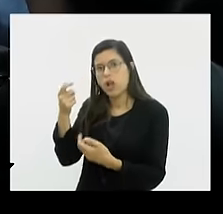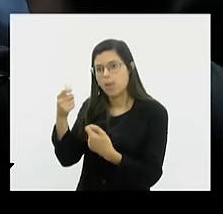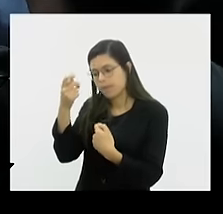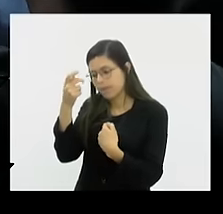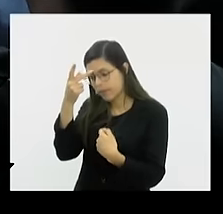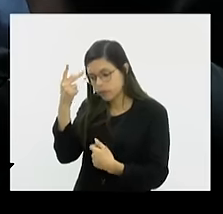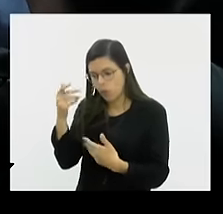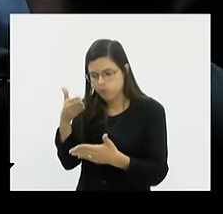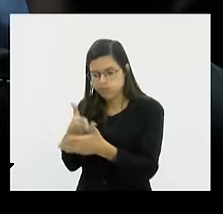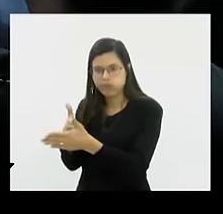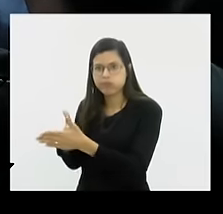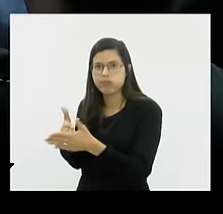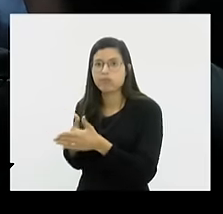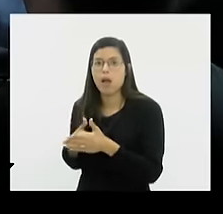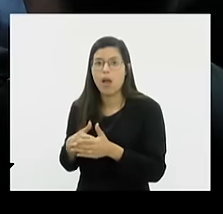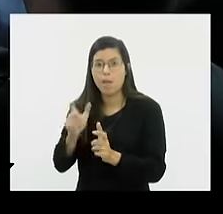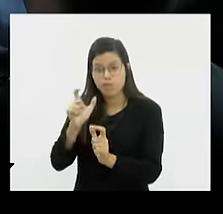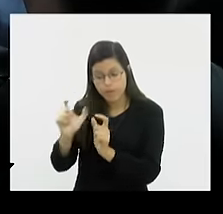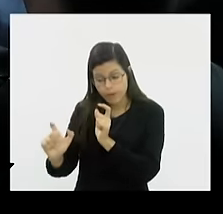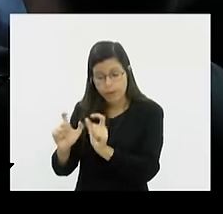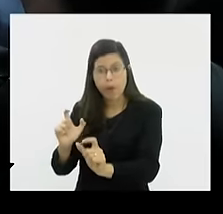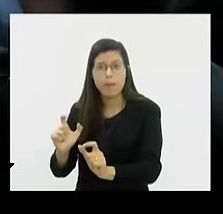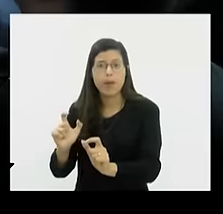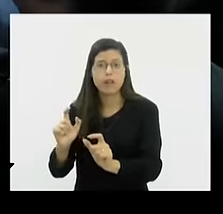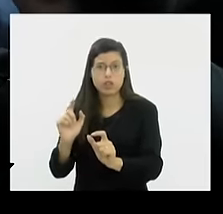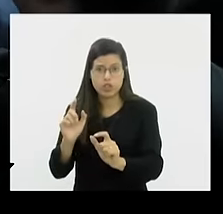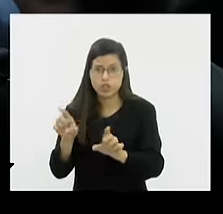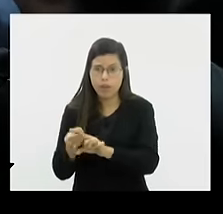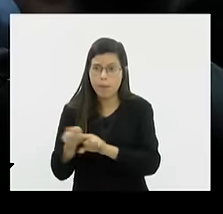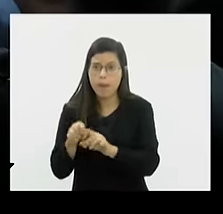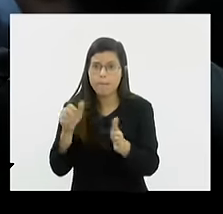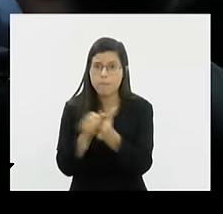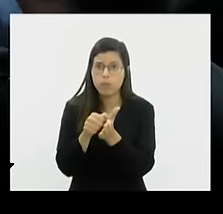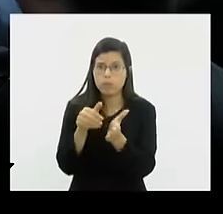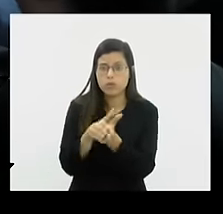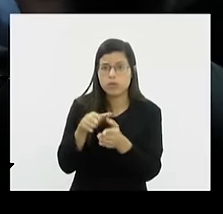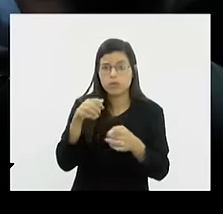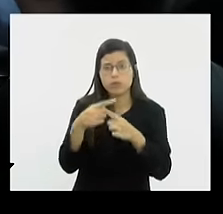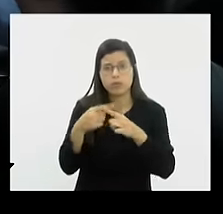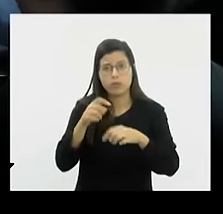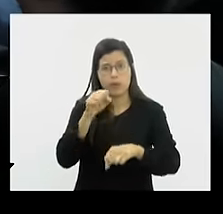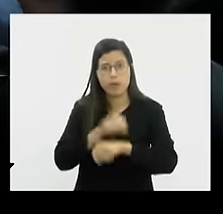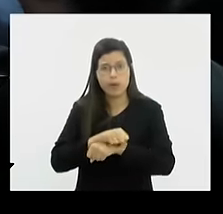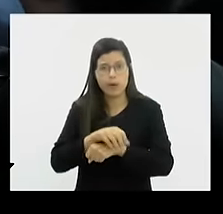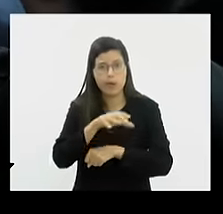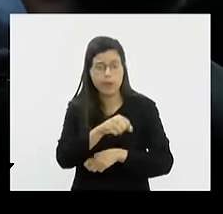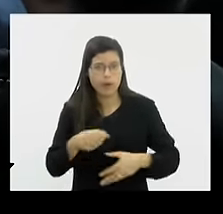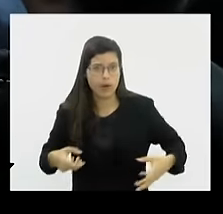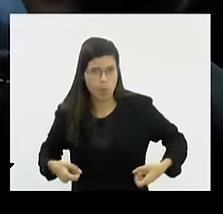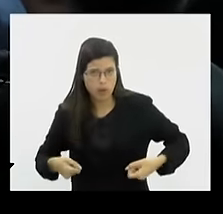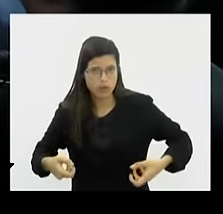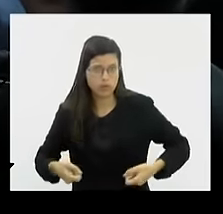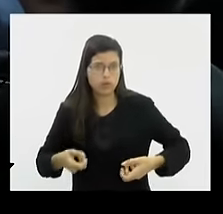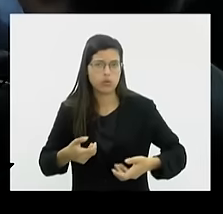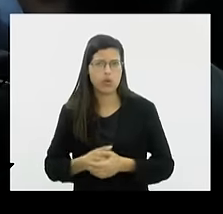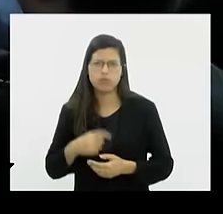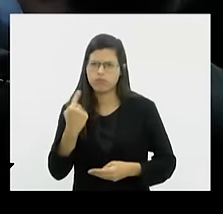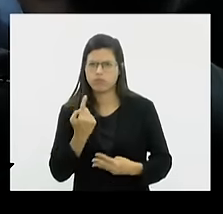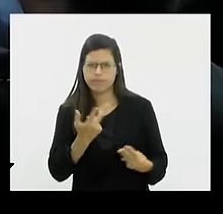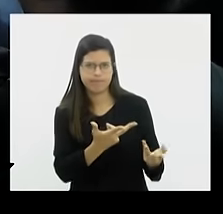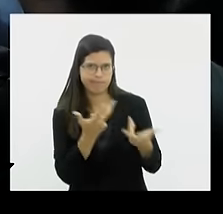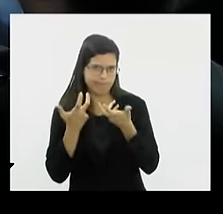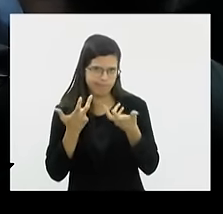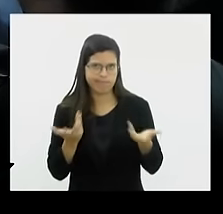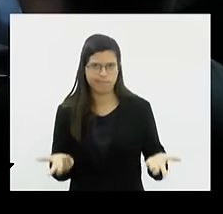agressividade. Agredido verbalmente, ainda foi multado porque ele parou para pegar um andador para uma senhora. E nós vimos essa situação. E aí